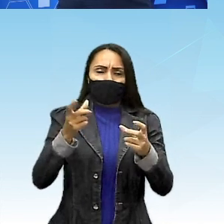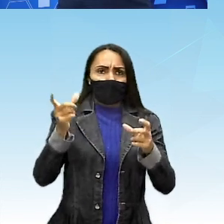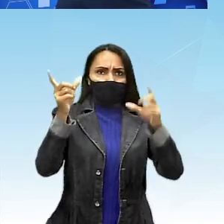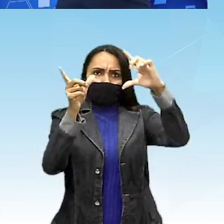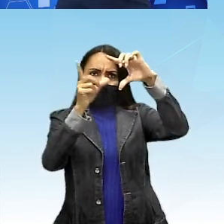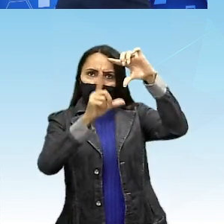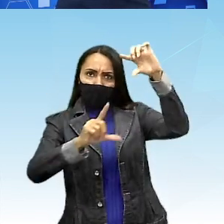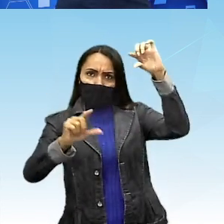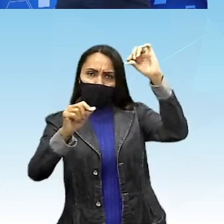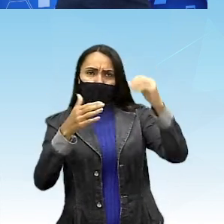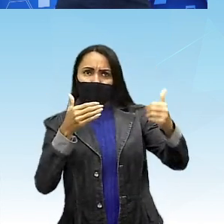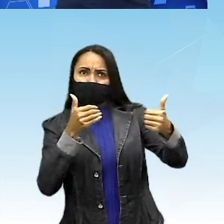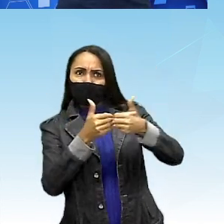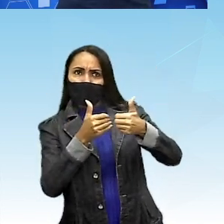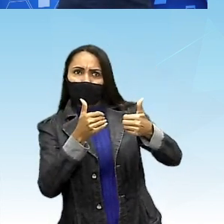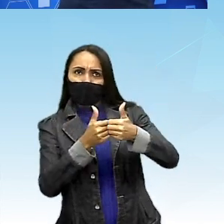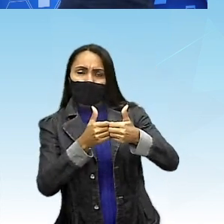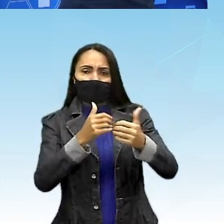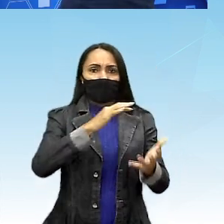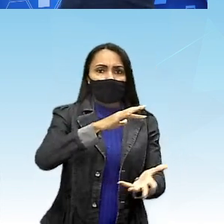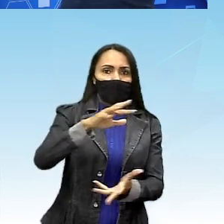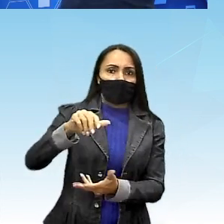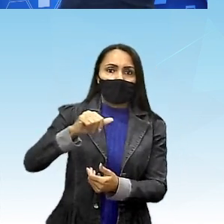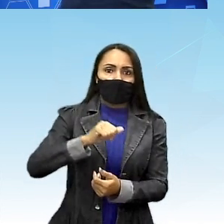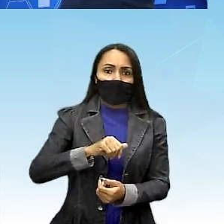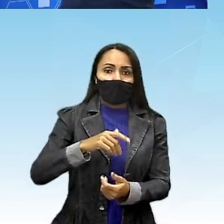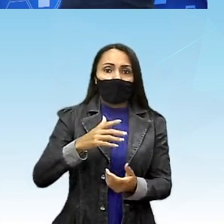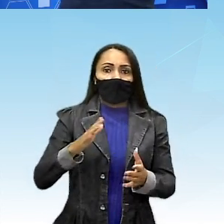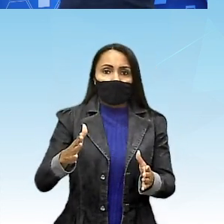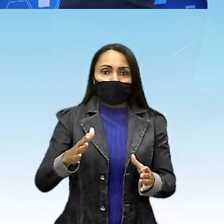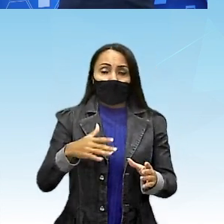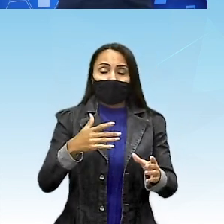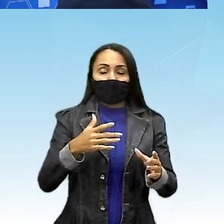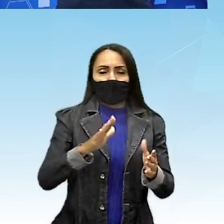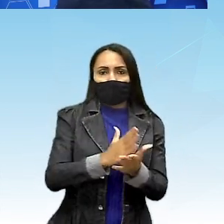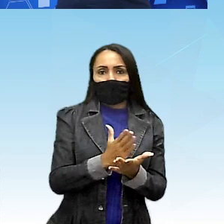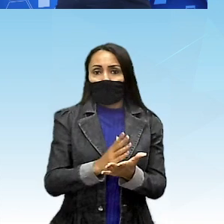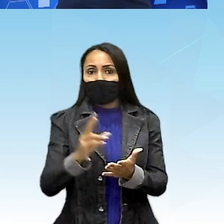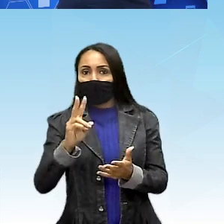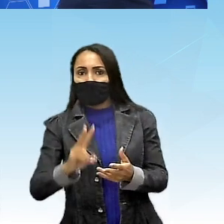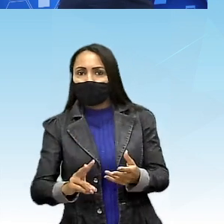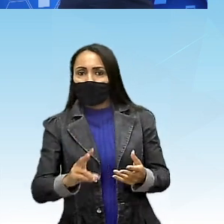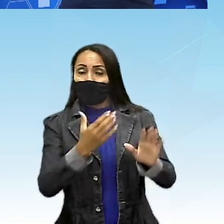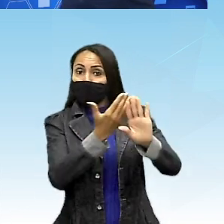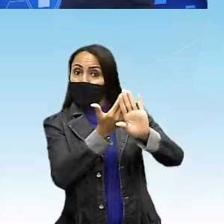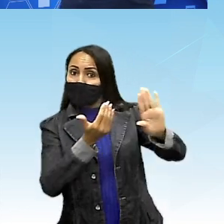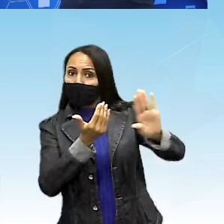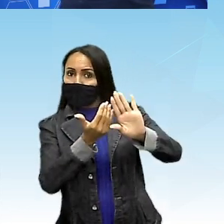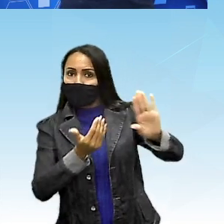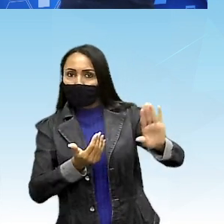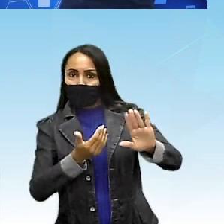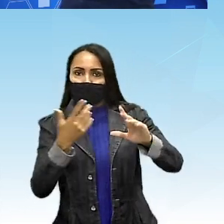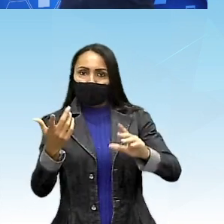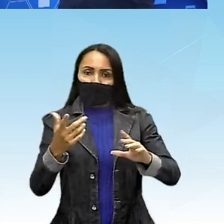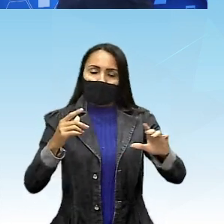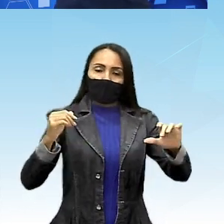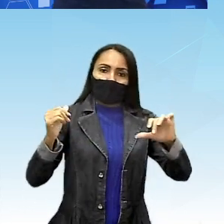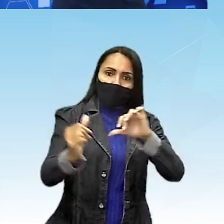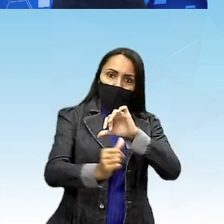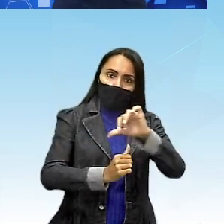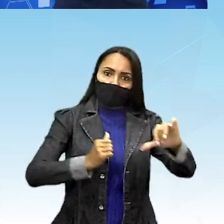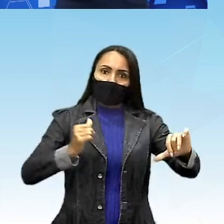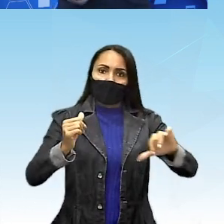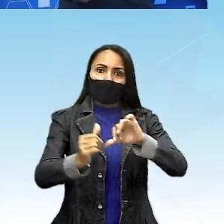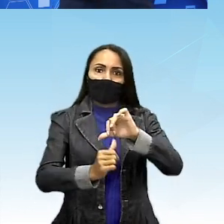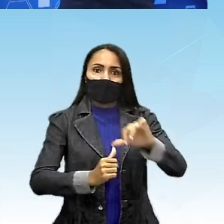quando, está próxima demais à Terra e, às vezes, ela está lá afastada. Então, essa oscilação das 8 fases